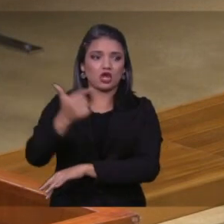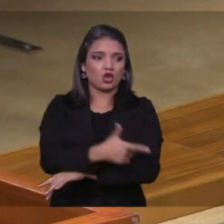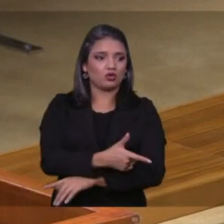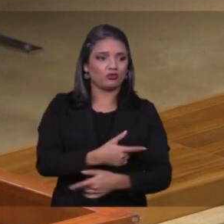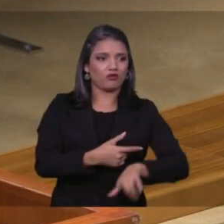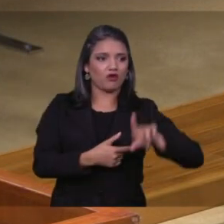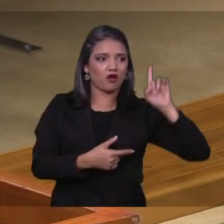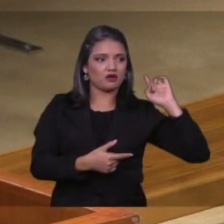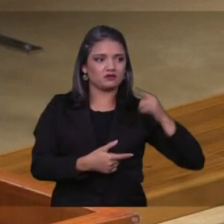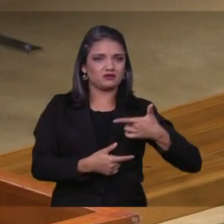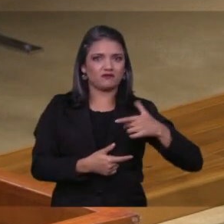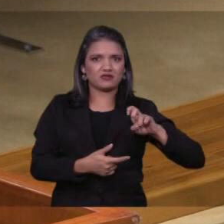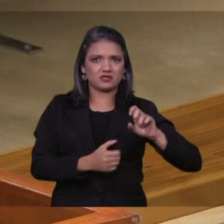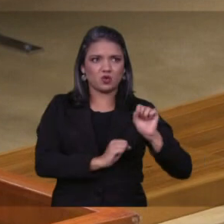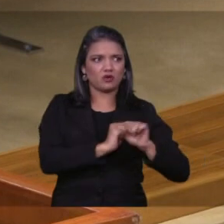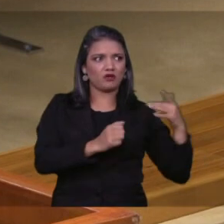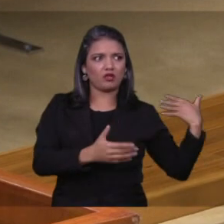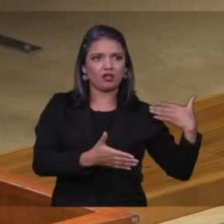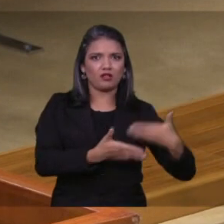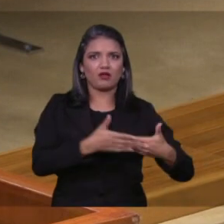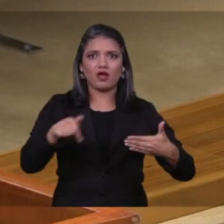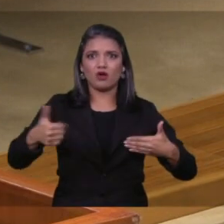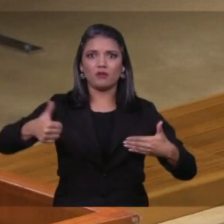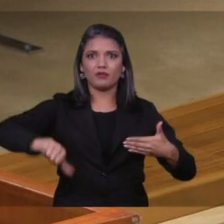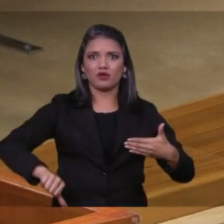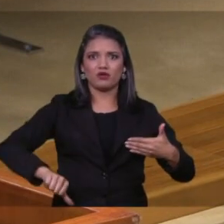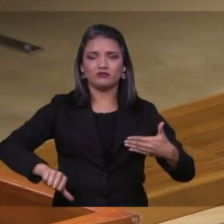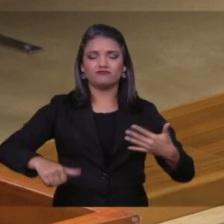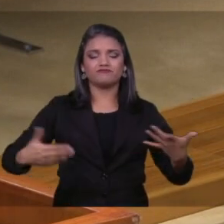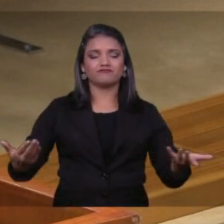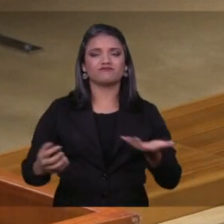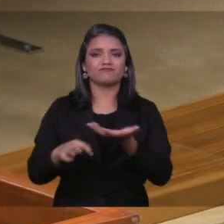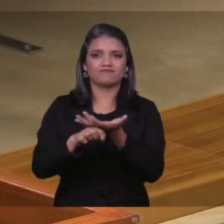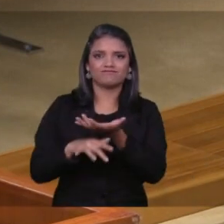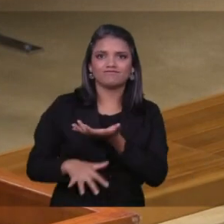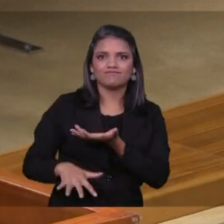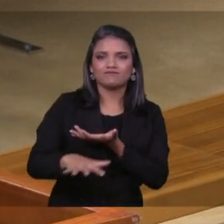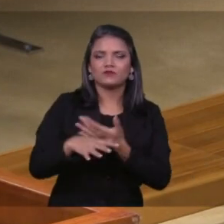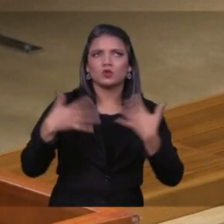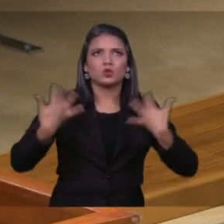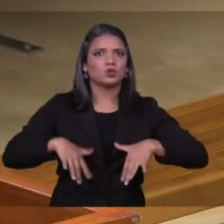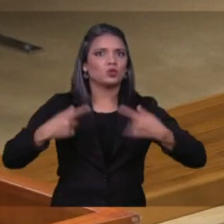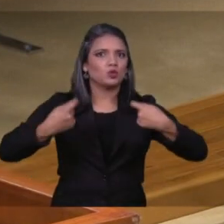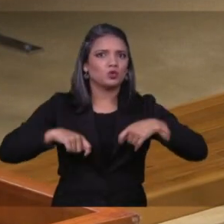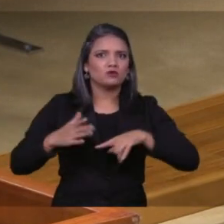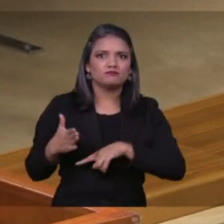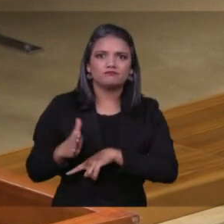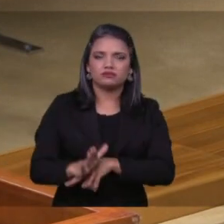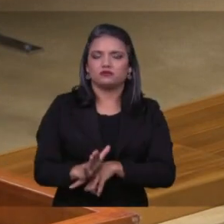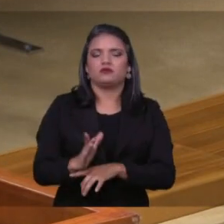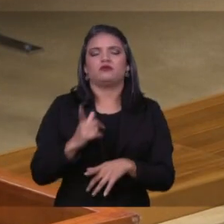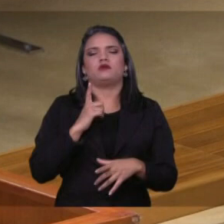O Pantanal mato-grossense, o Pantanal brasileiro, pede socorro, portanto. Segundo dados de 2021,